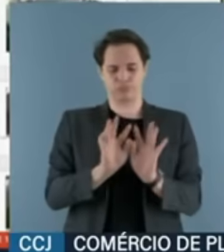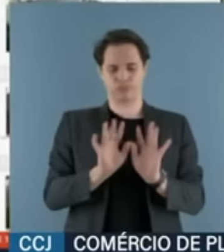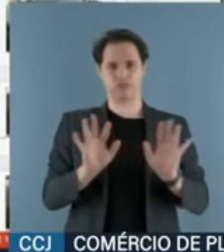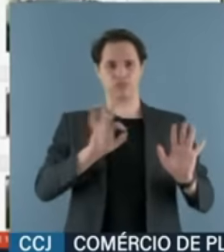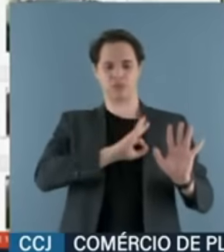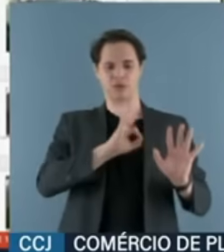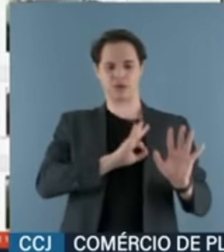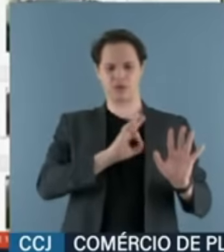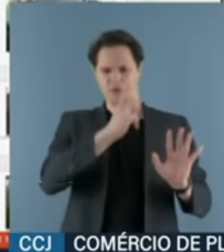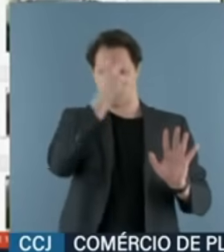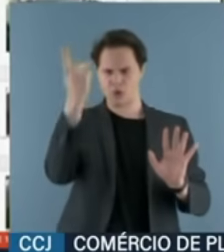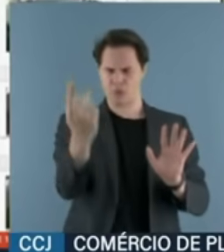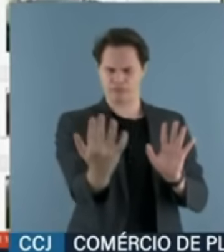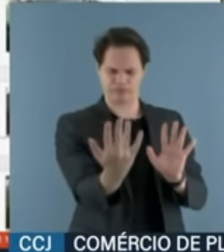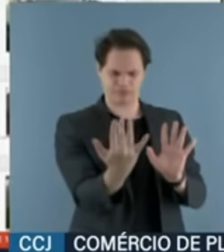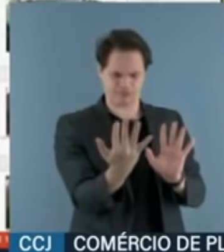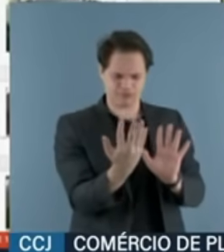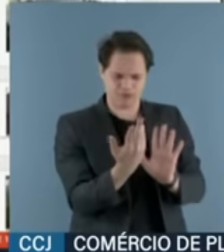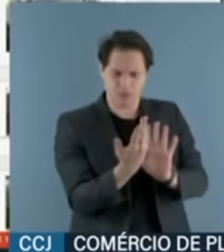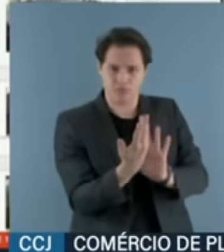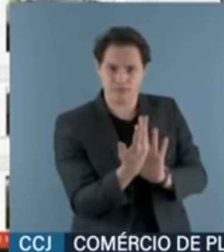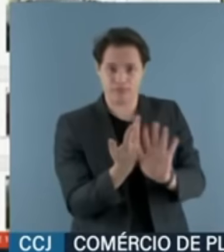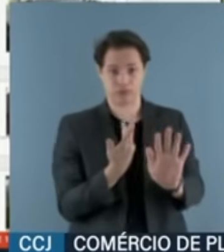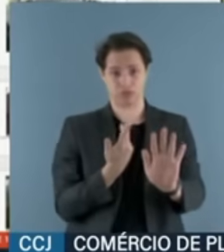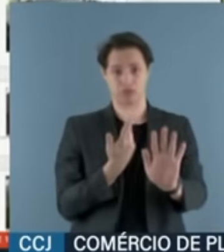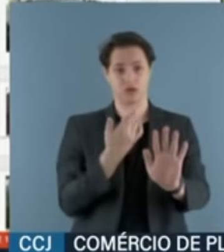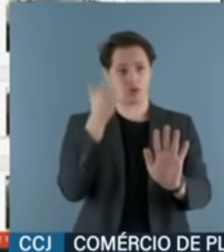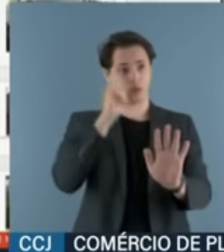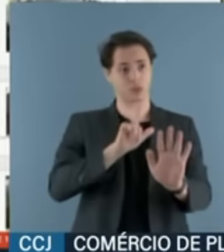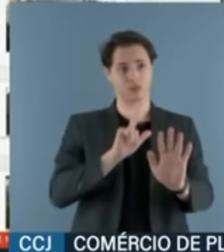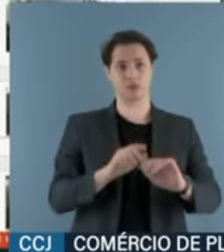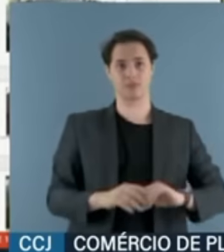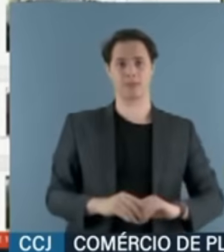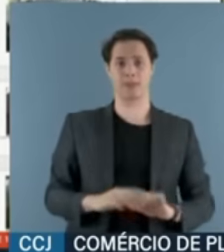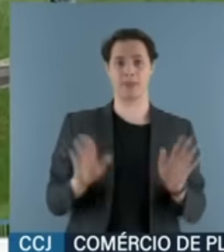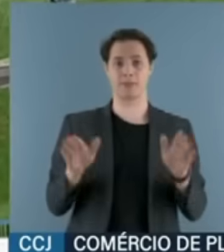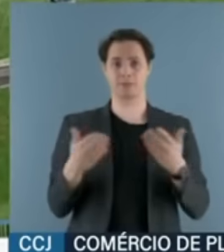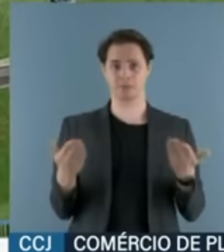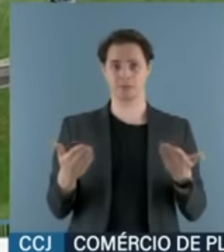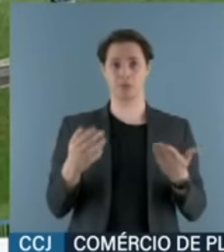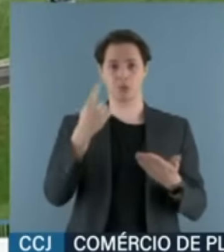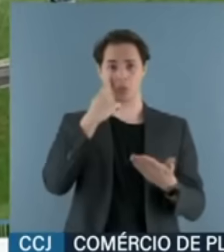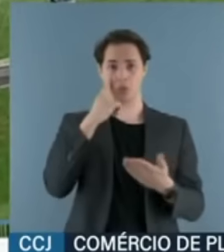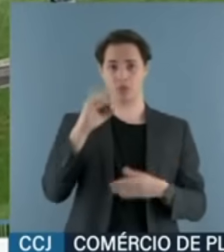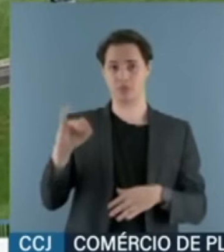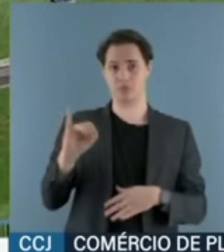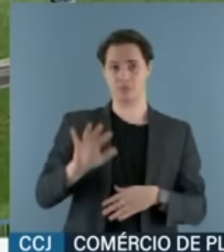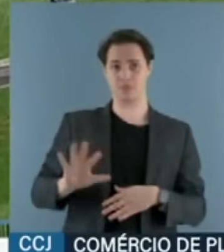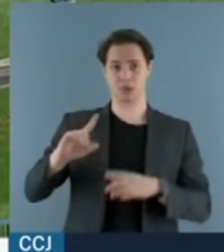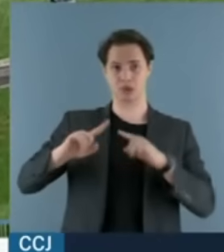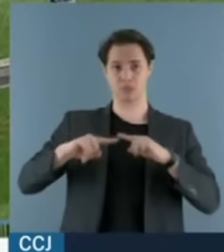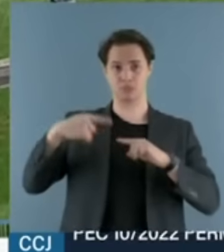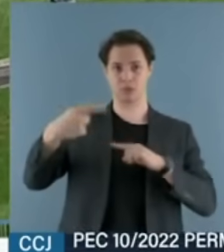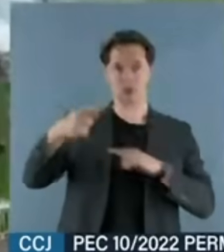barreira, ali nas proximidades do Ministério da Justiça. E aí vem, na imagem seguinte,